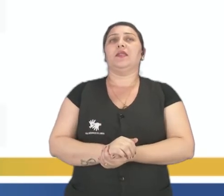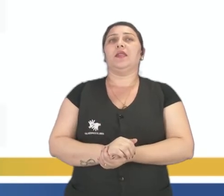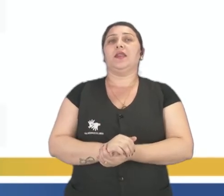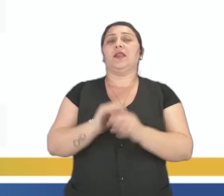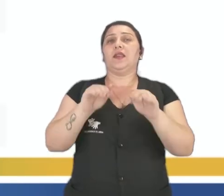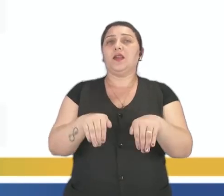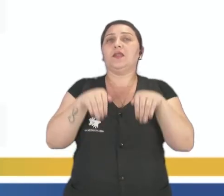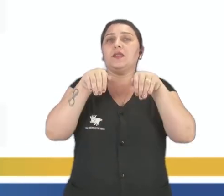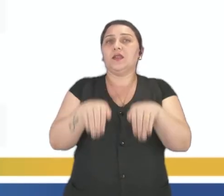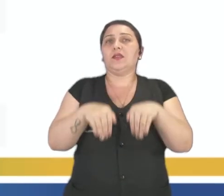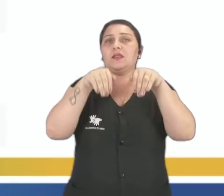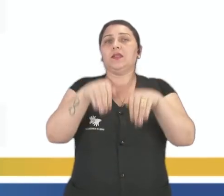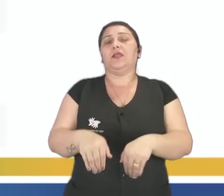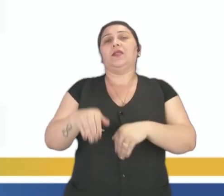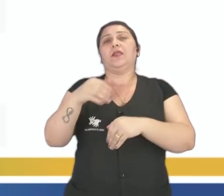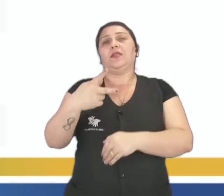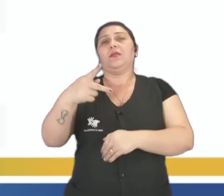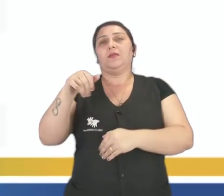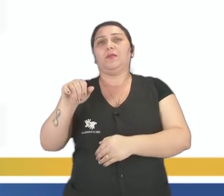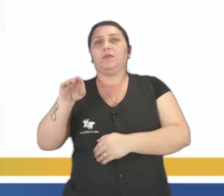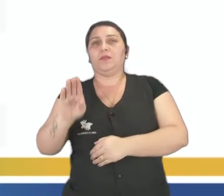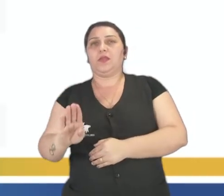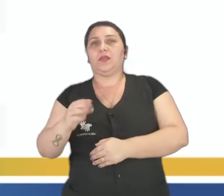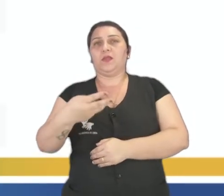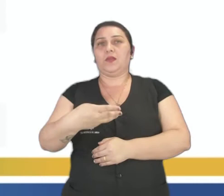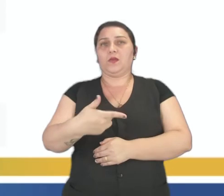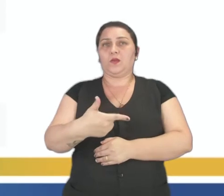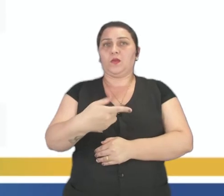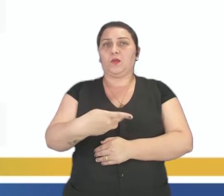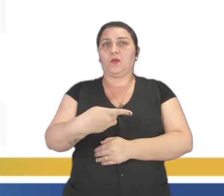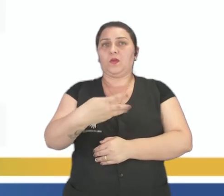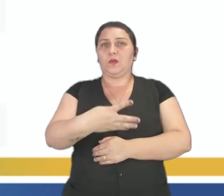64.992. E aí a Austrália,